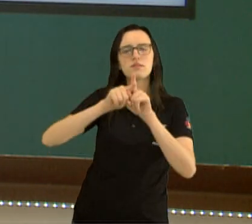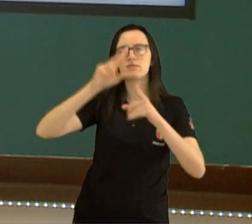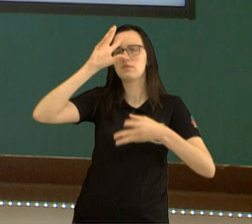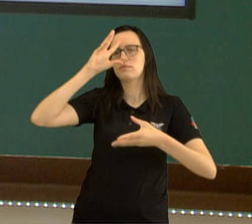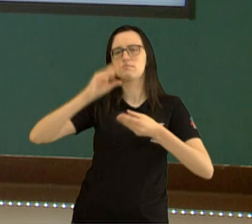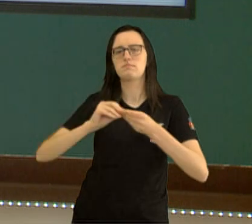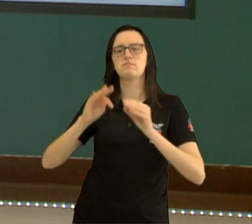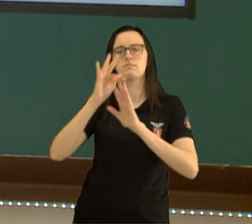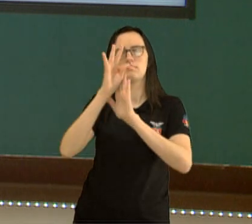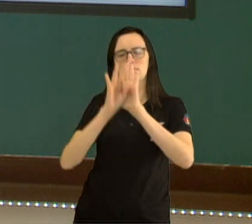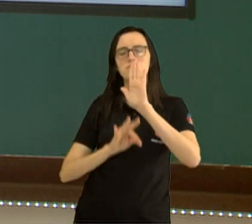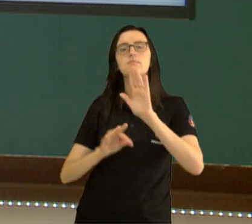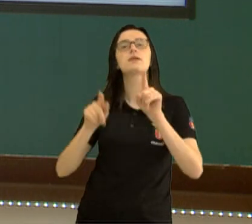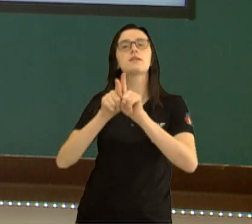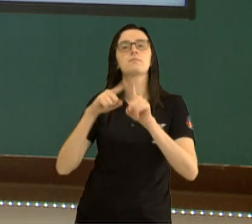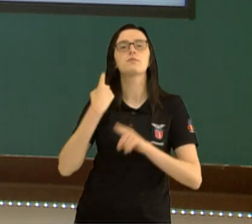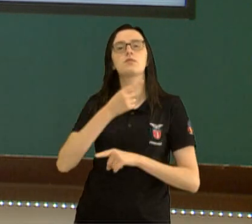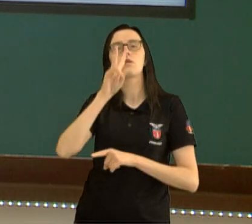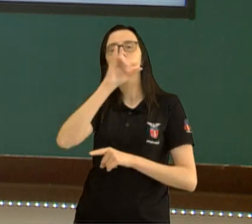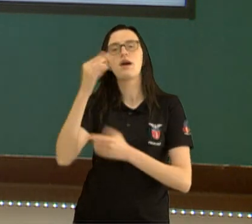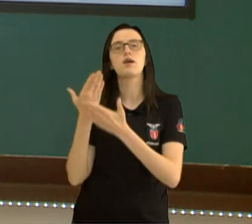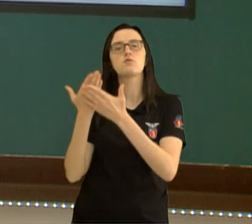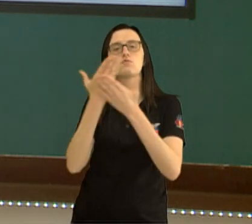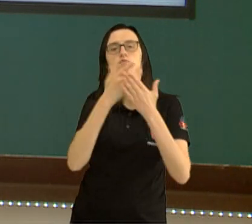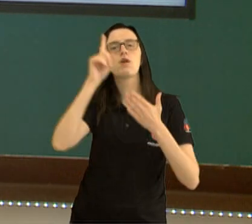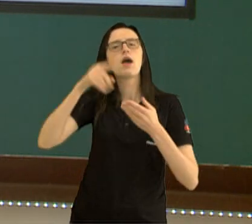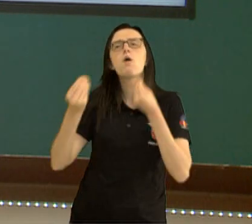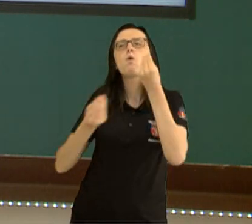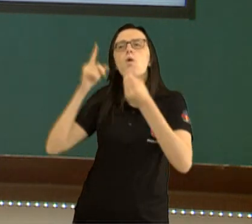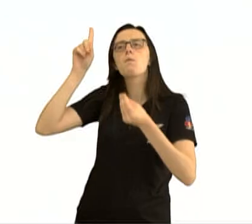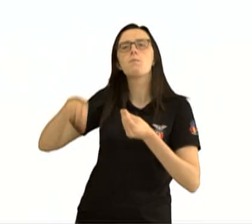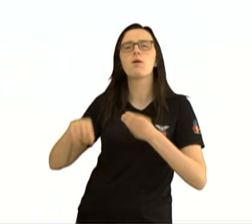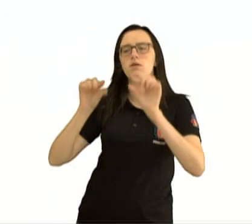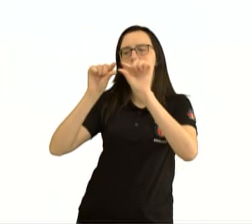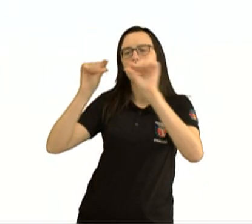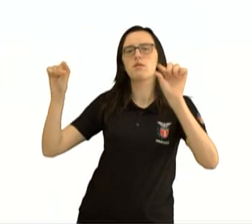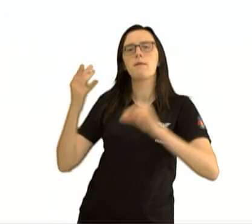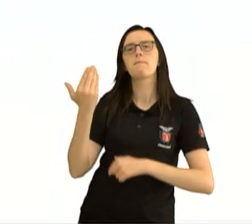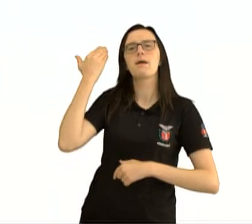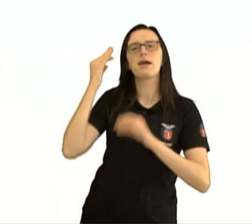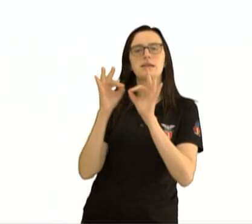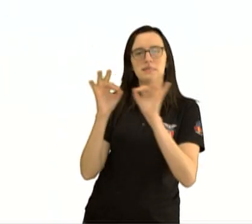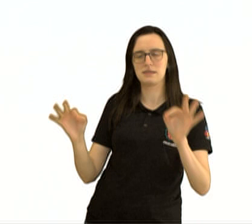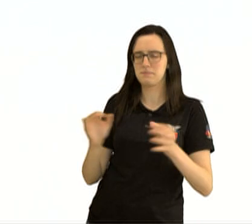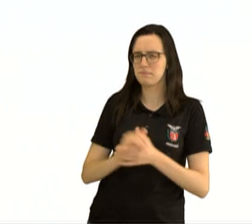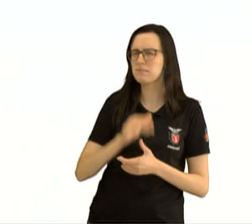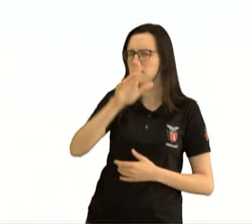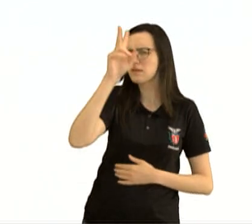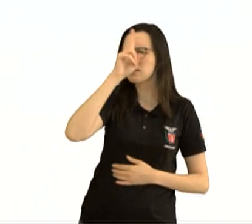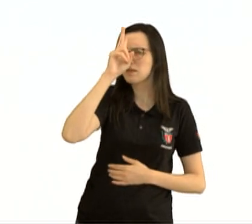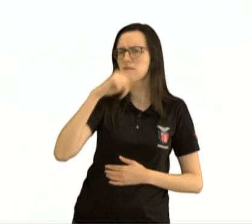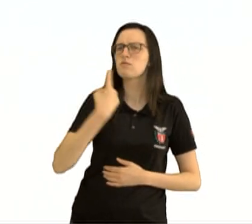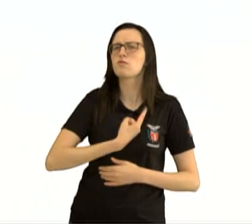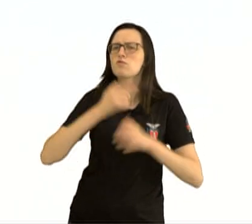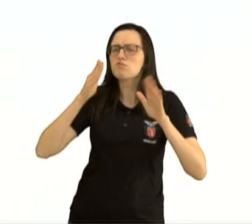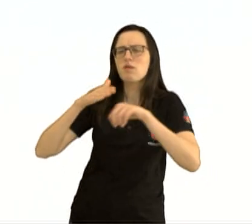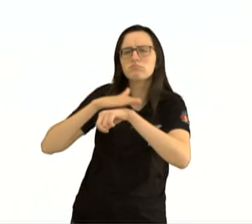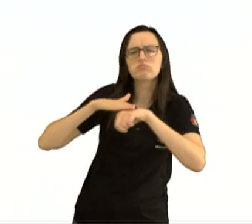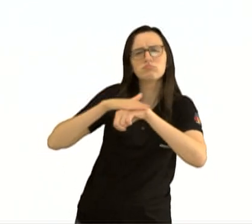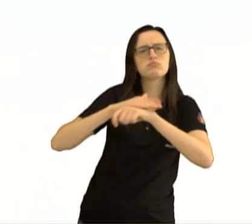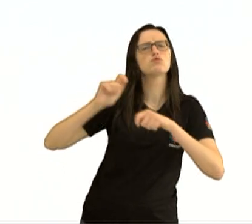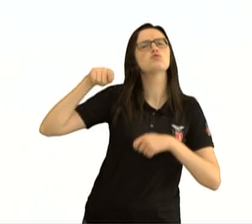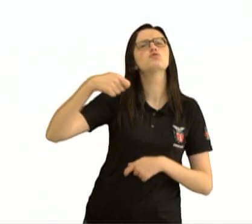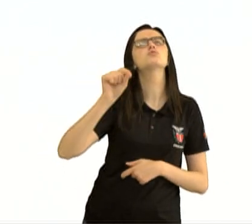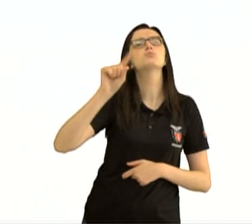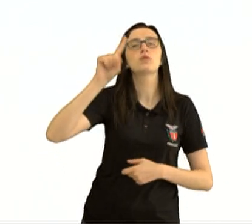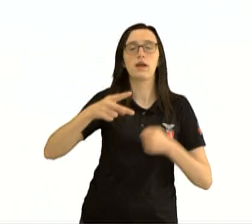de texto e vamos estudar a estrutura do passado simples. Se recordam que a gente já tinha comentado justamente sobre a questão